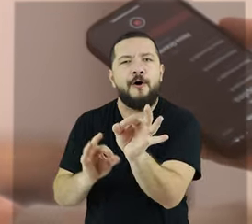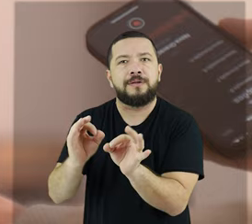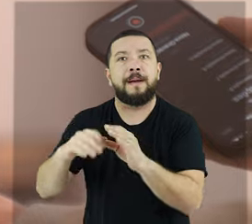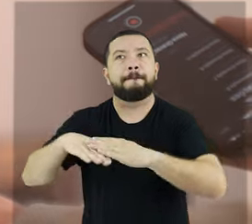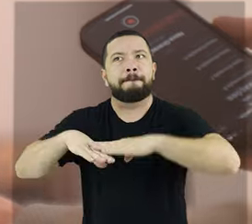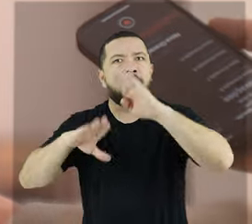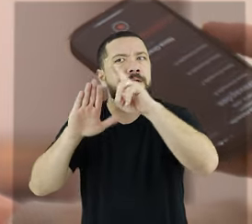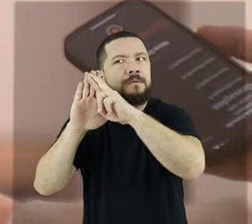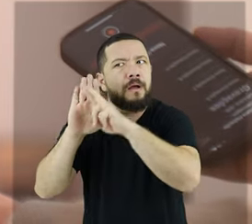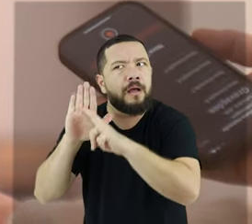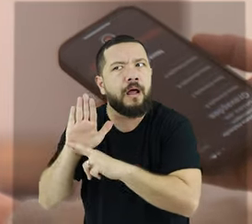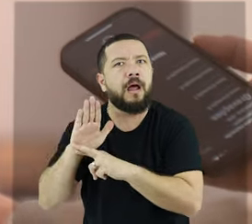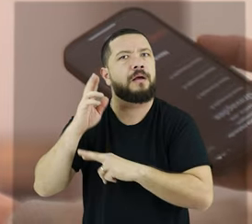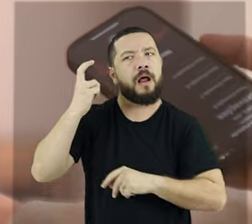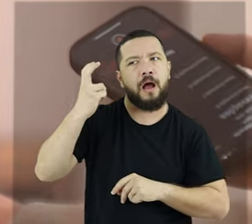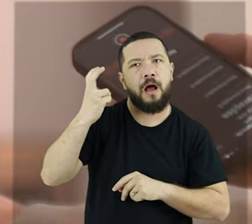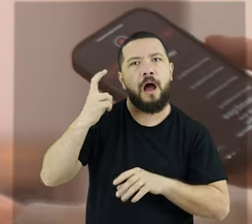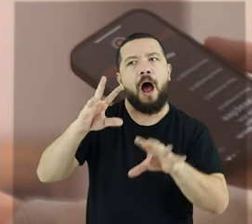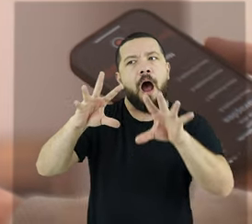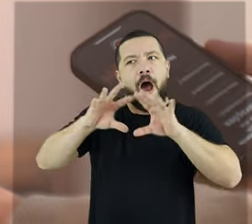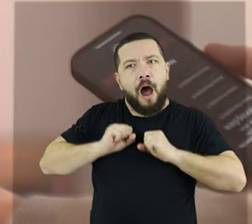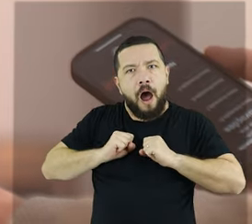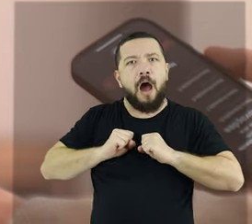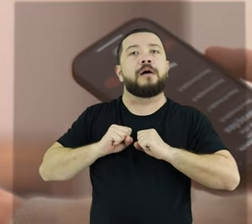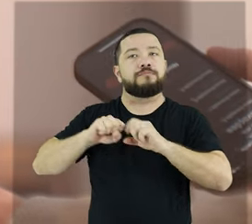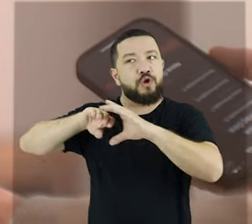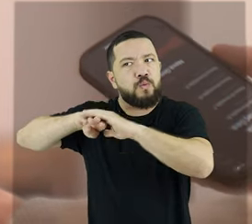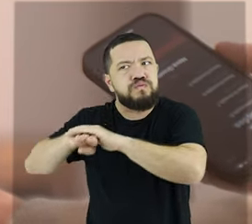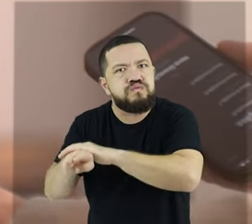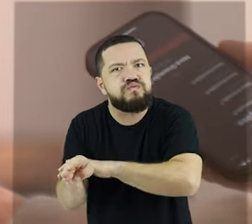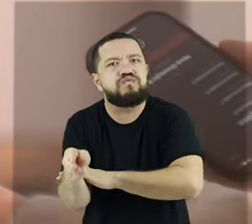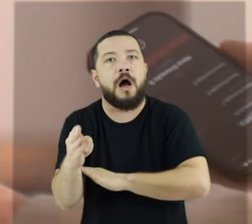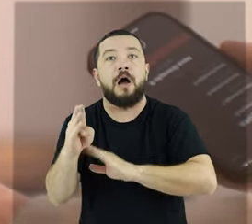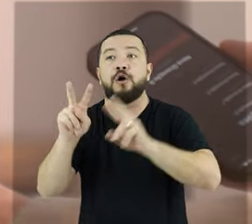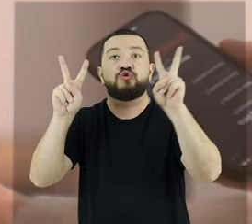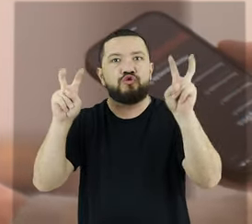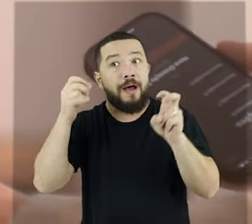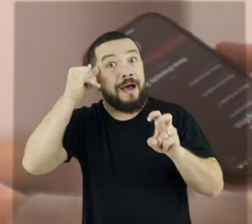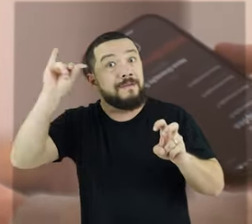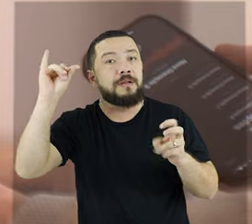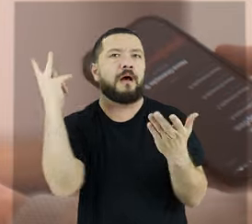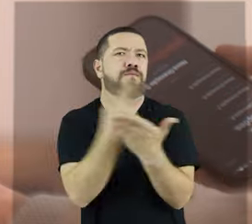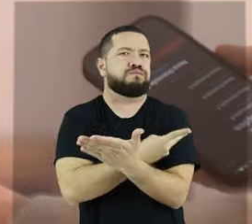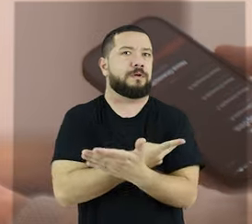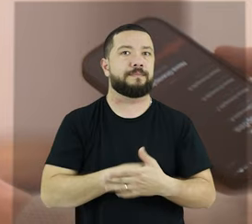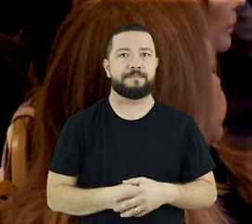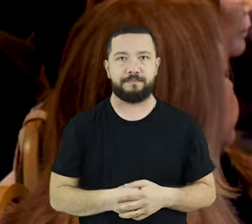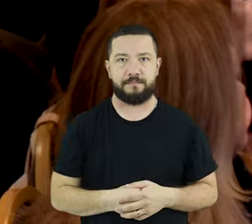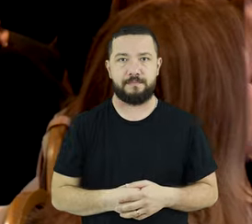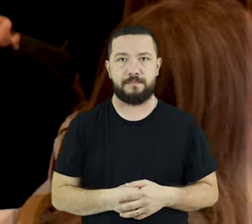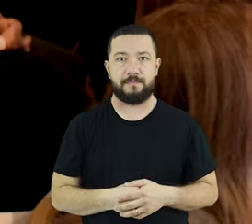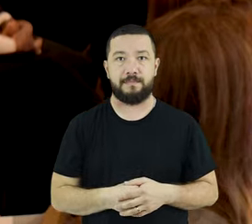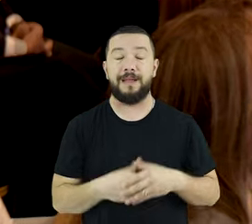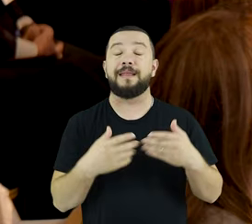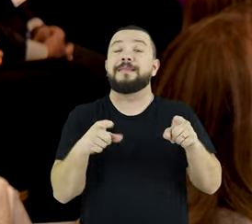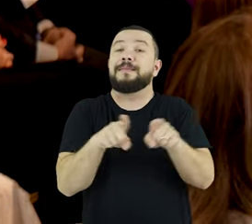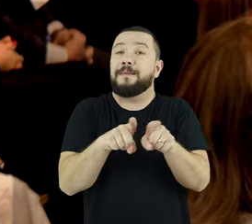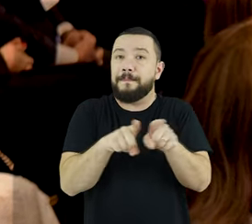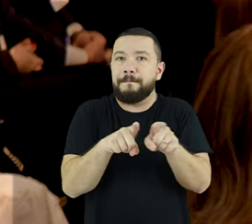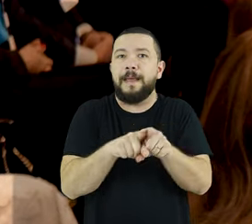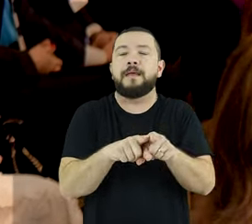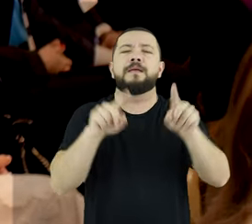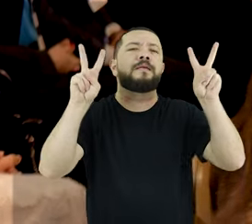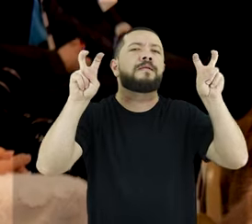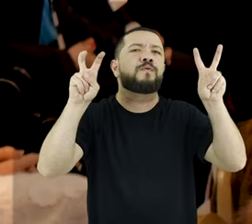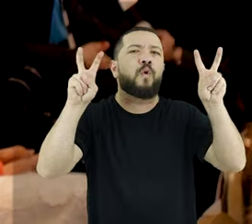poder divulgar ações de prevenção, de diálogo e de efetiva cultura de prevenção. E o trabalho em